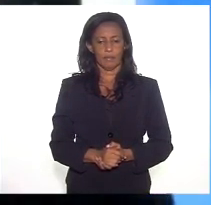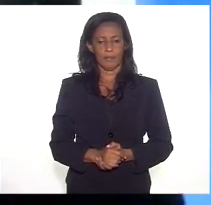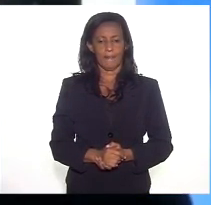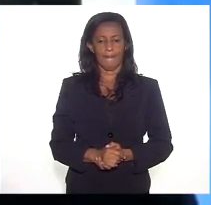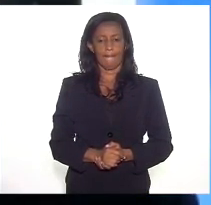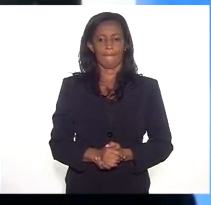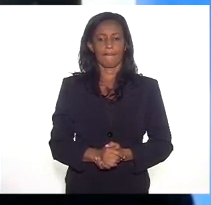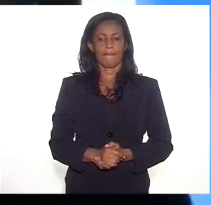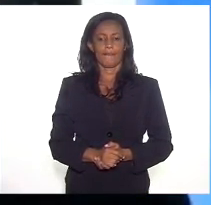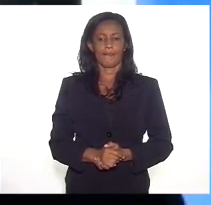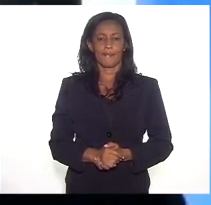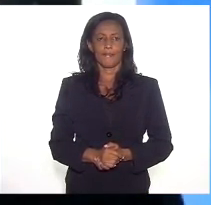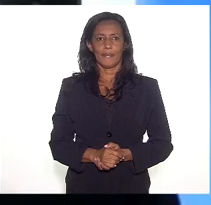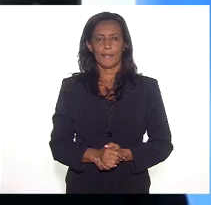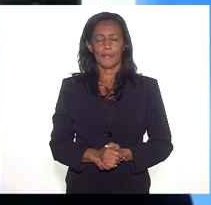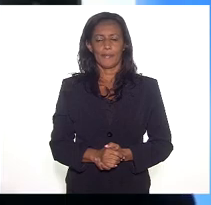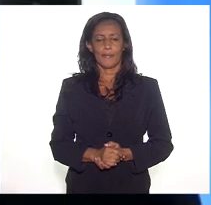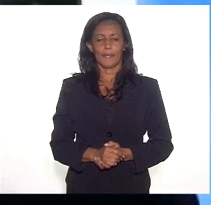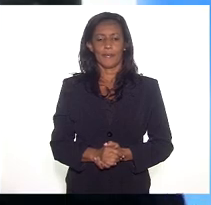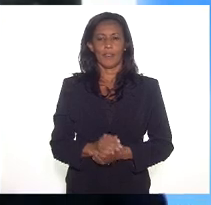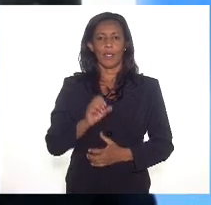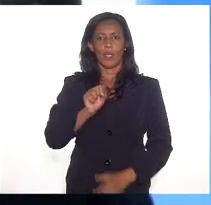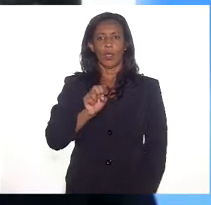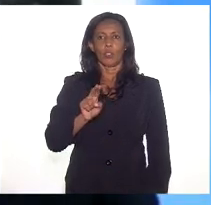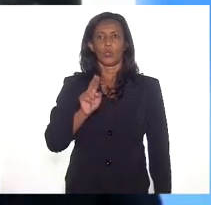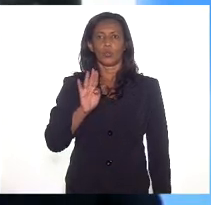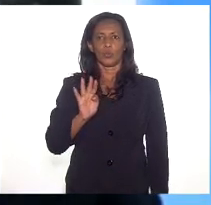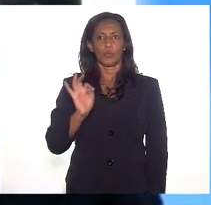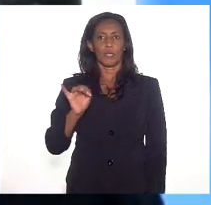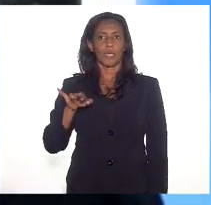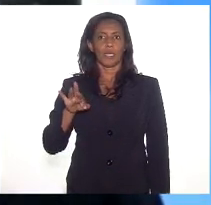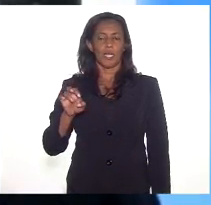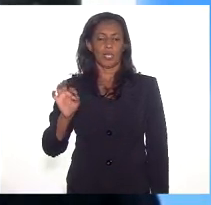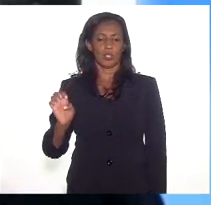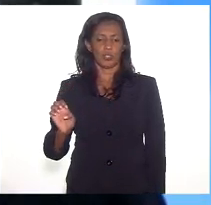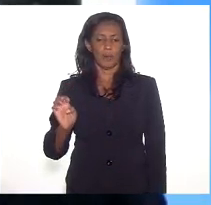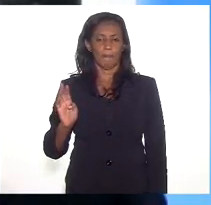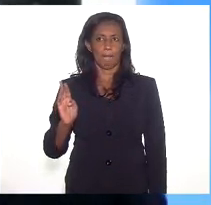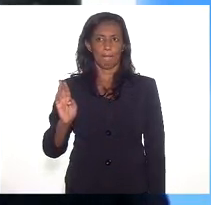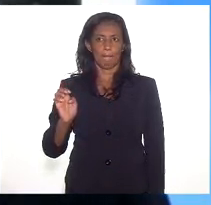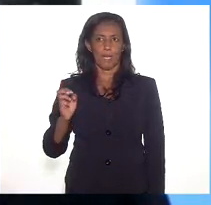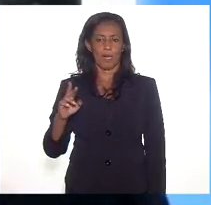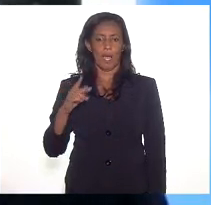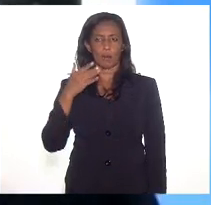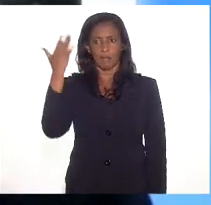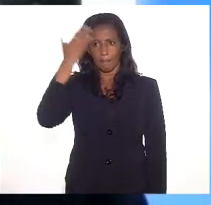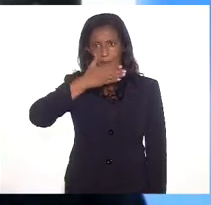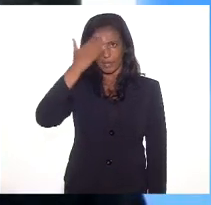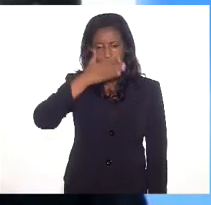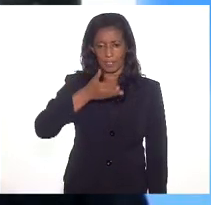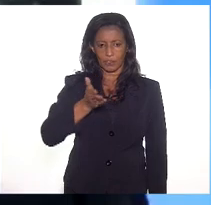não. Deputado Subtenente Bernardo. Estava presente aqui.